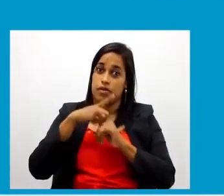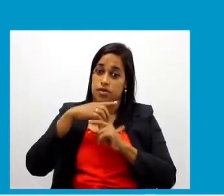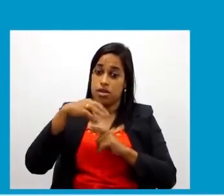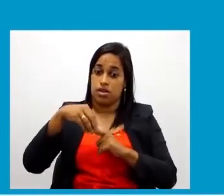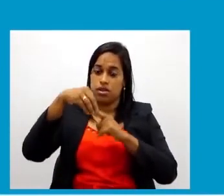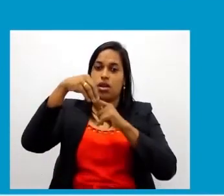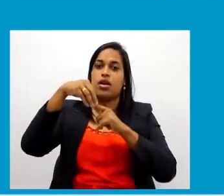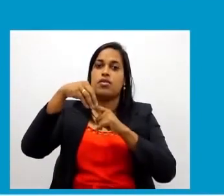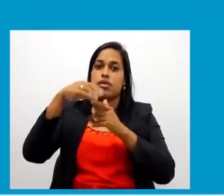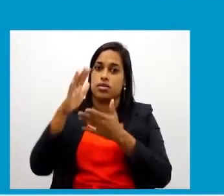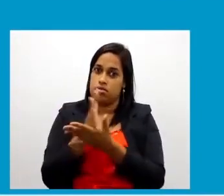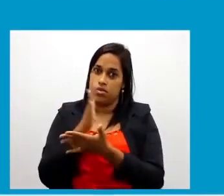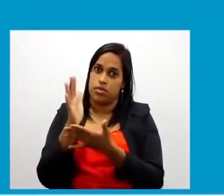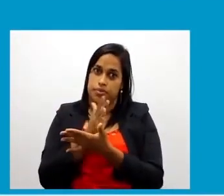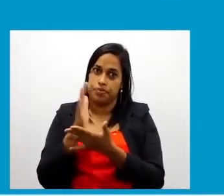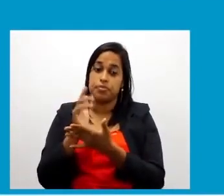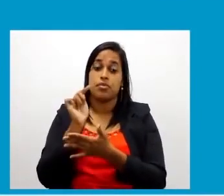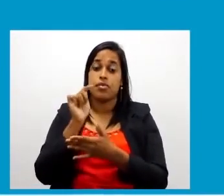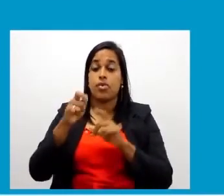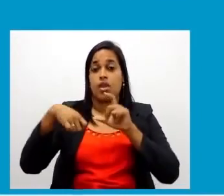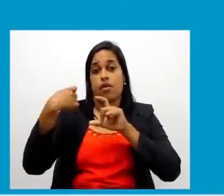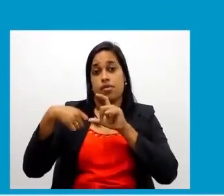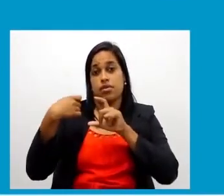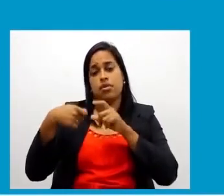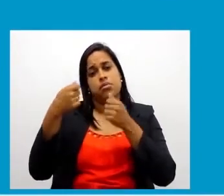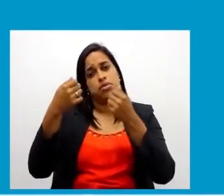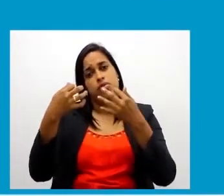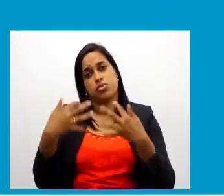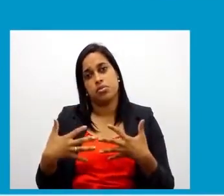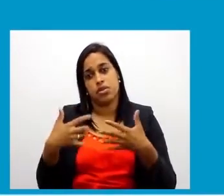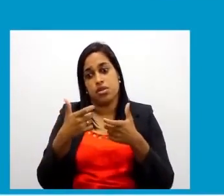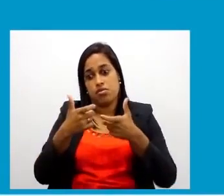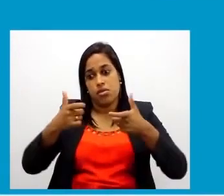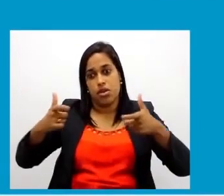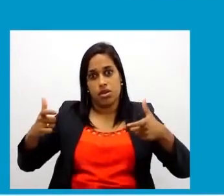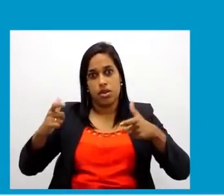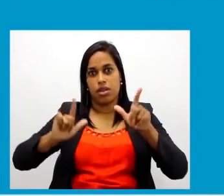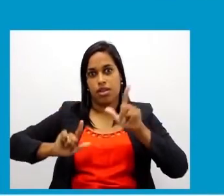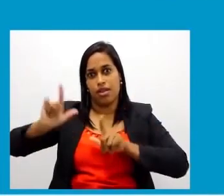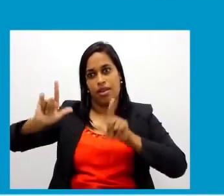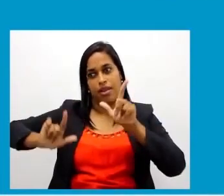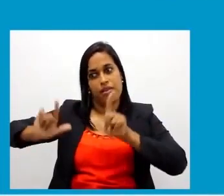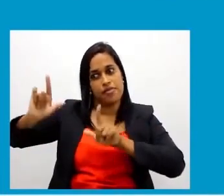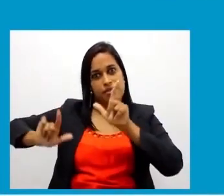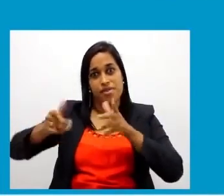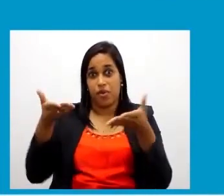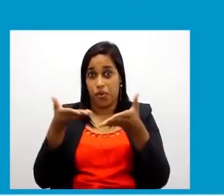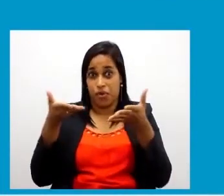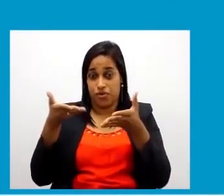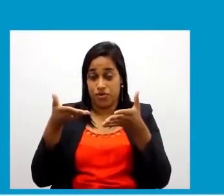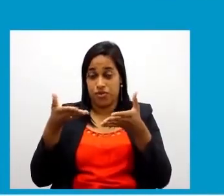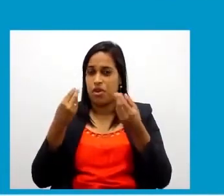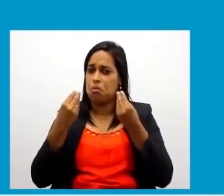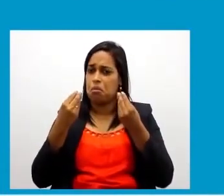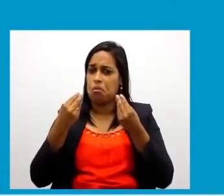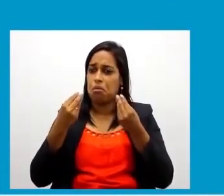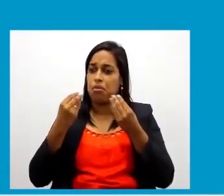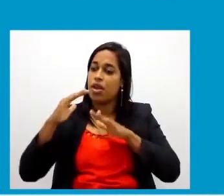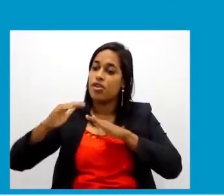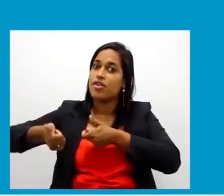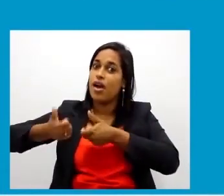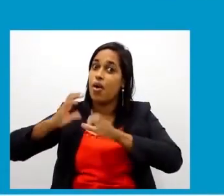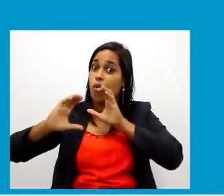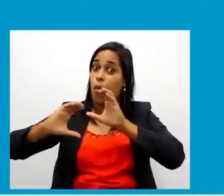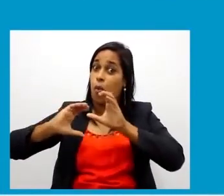tem a referência disso no nosso fascículo. Ele gravou esse vídeo para explicar para uma grande rede de televisão atual como